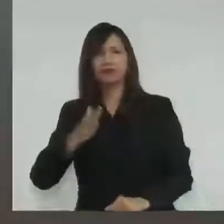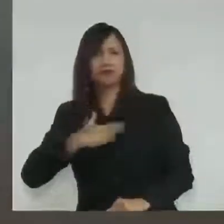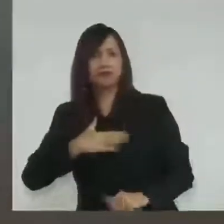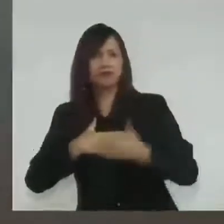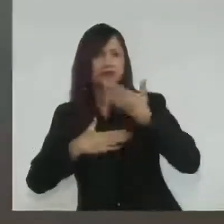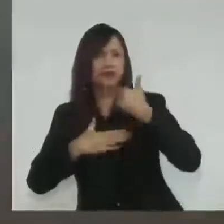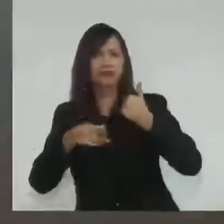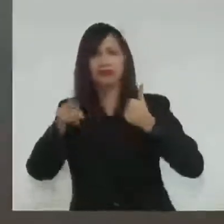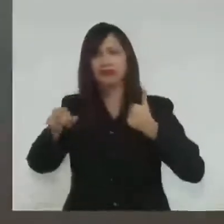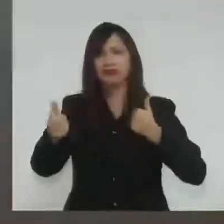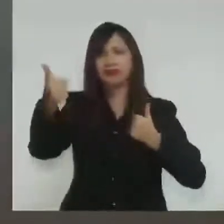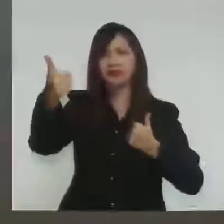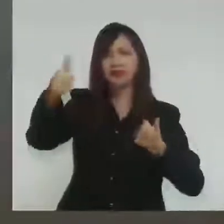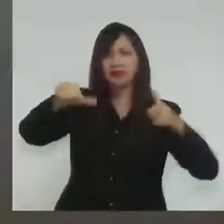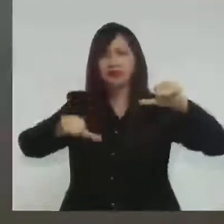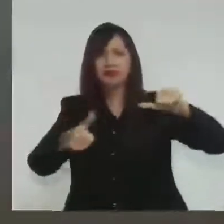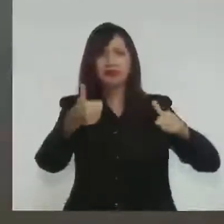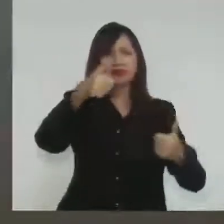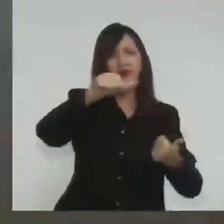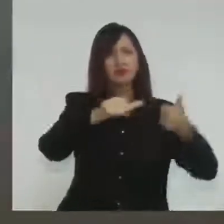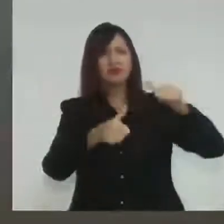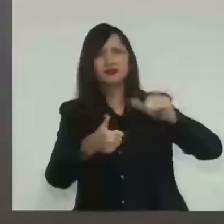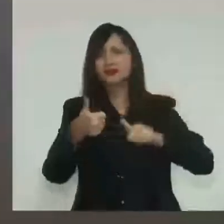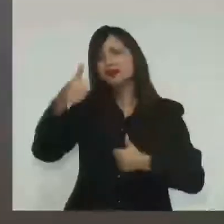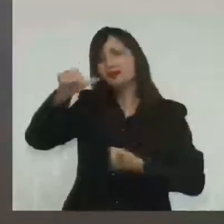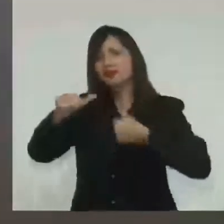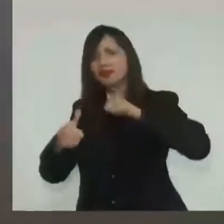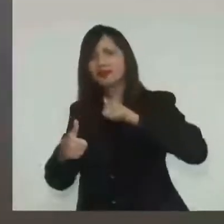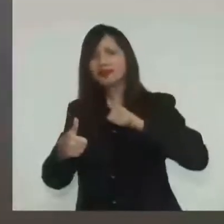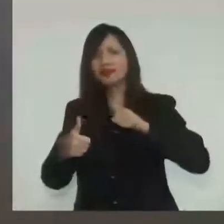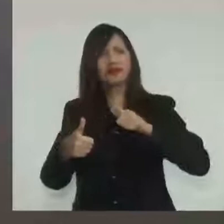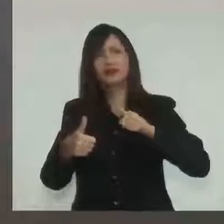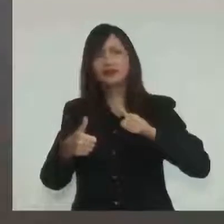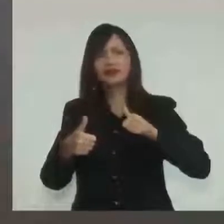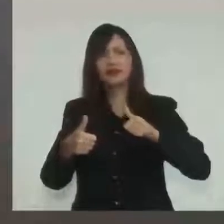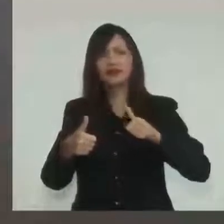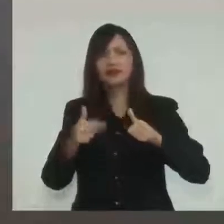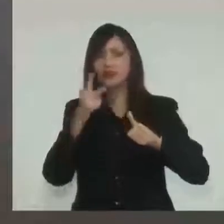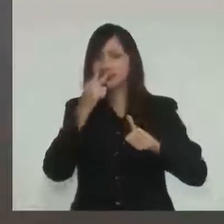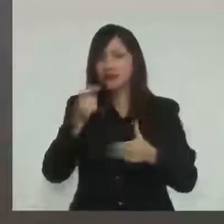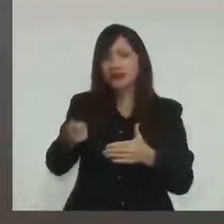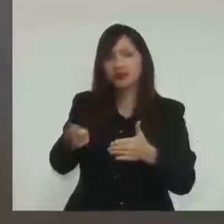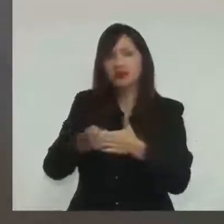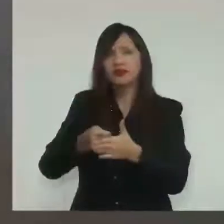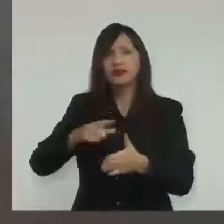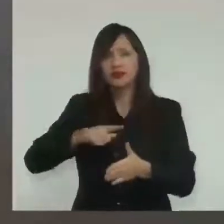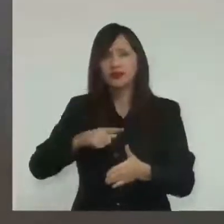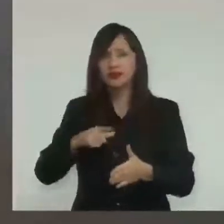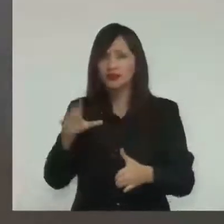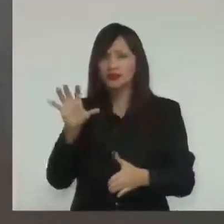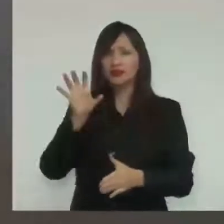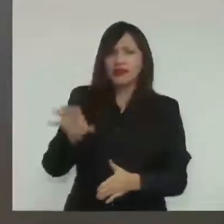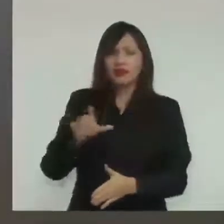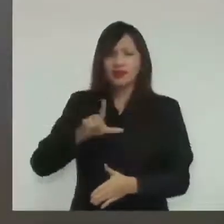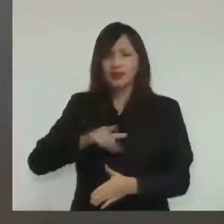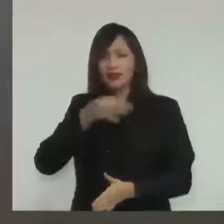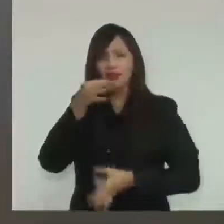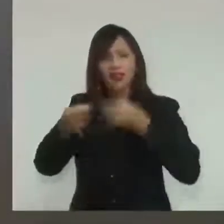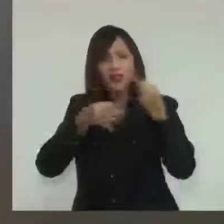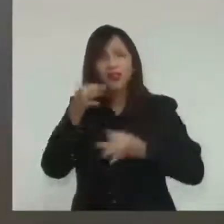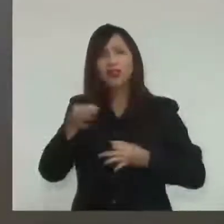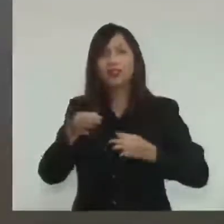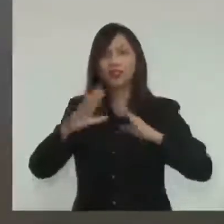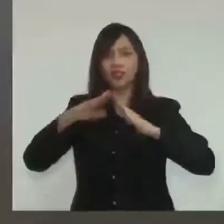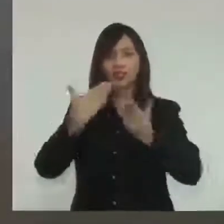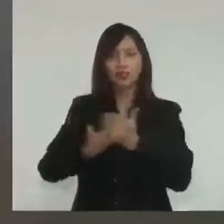é melhor, a outra é melhor. Não, porque se for assim, nós vamos partir para o quê? Para impor uma opinião sobre a outra. Então, a escola vai ser, por exemplo, uma escola igual